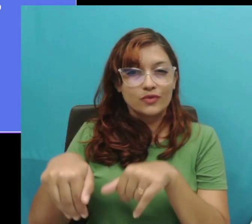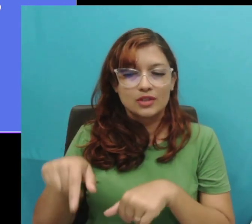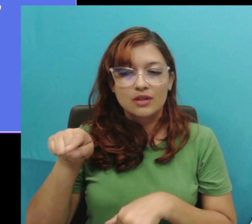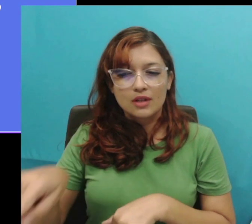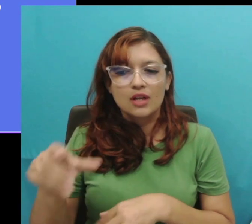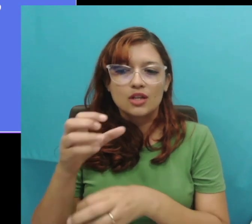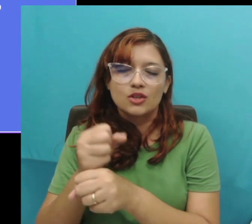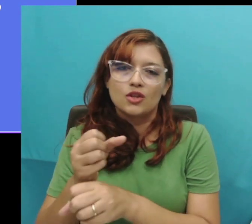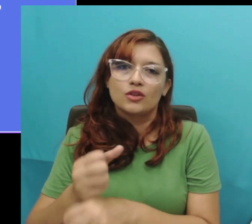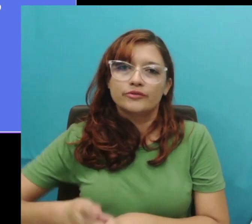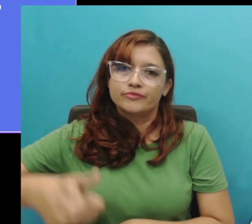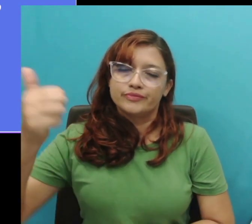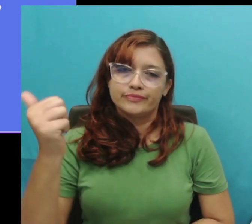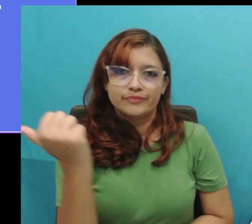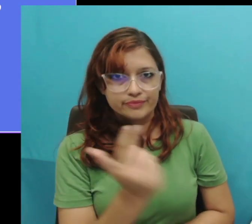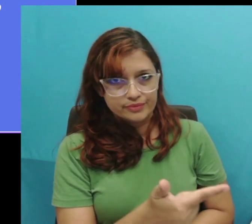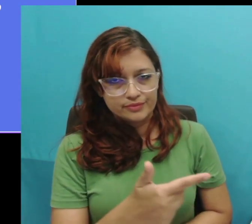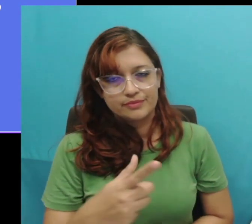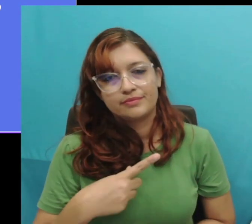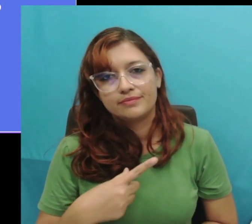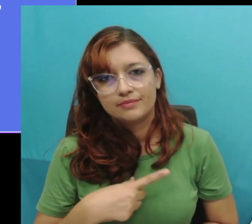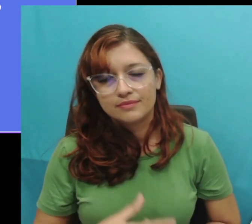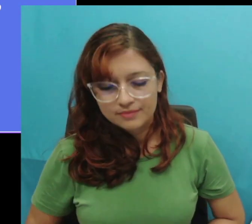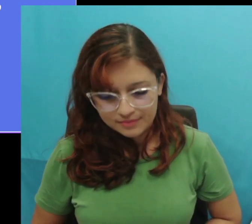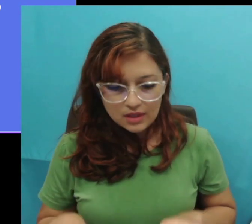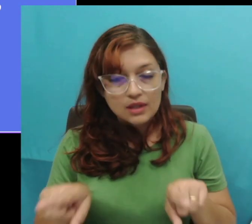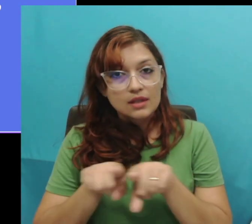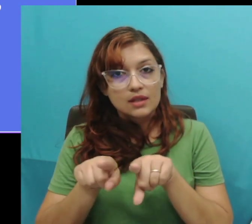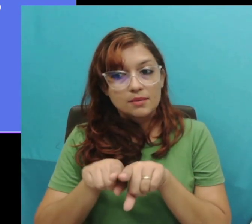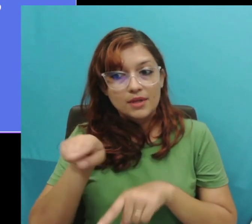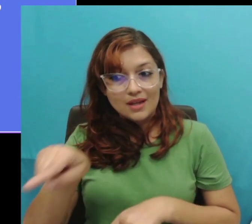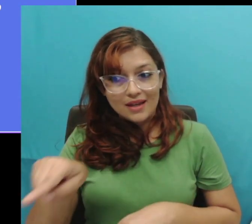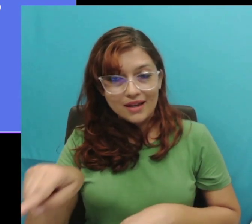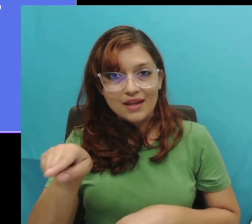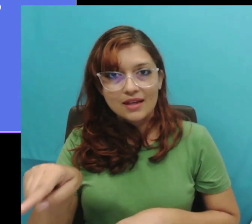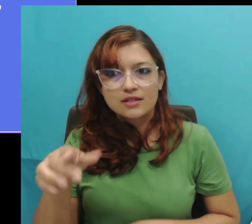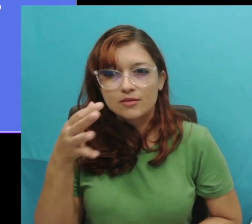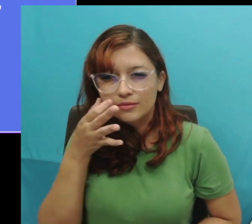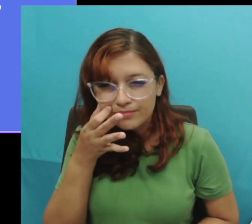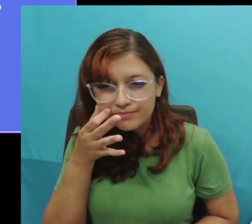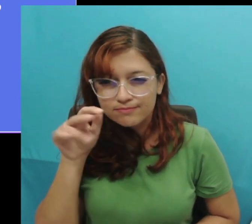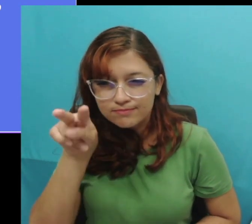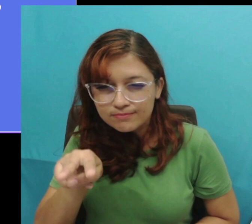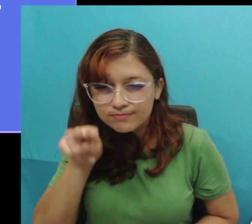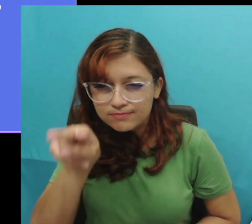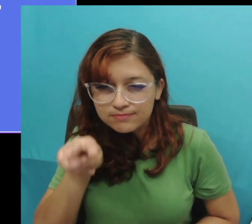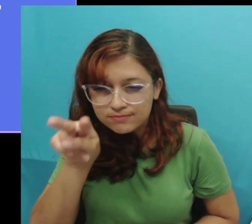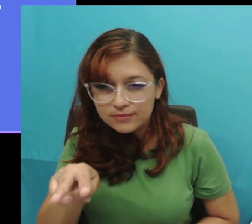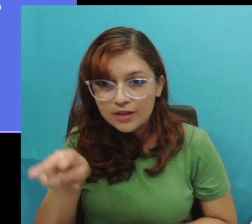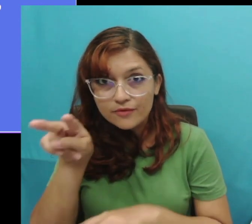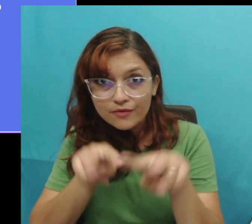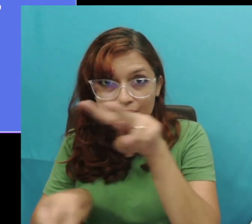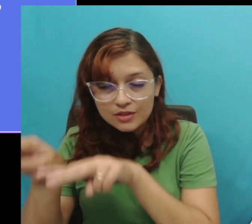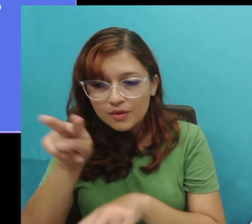O grupo que usou o simulador conseguiu uma nota melhor do que o grupo que não teve essa experiência.